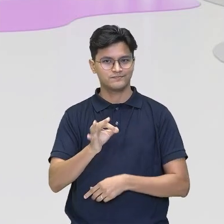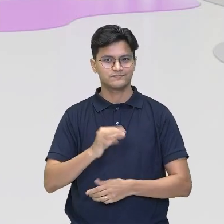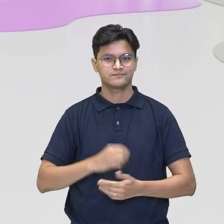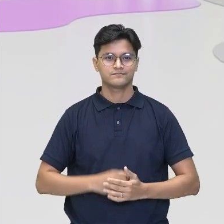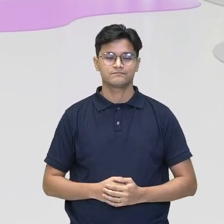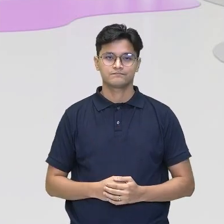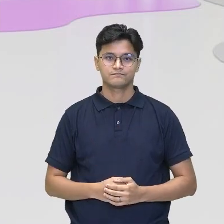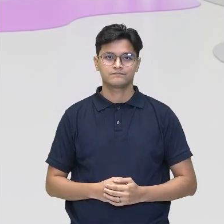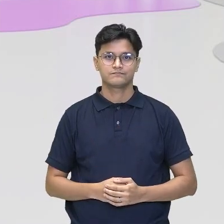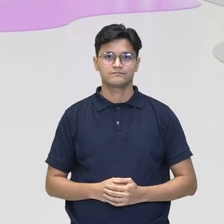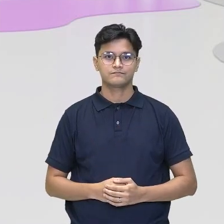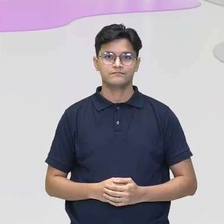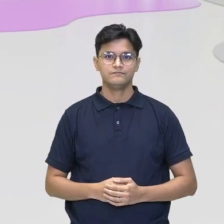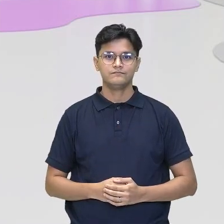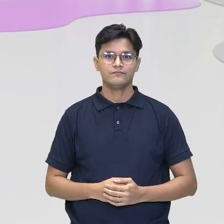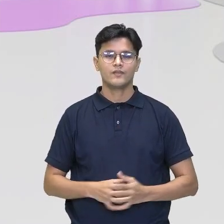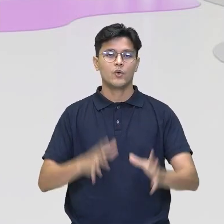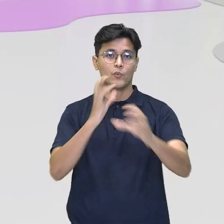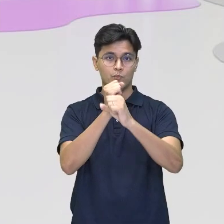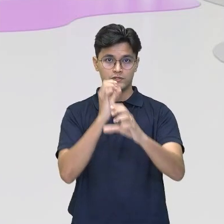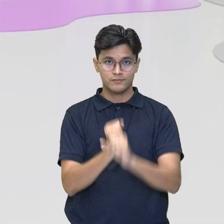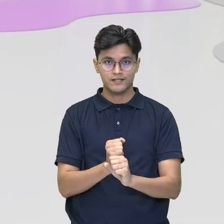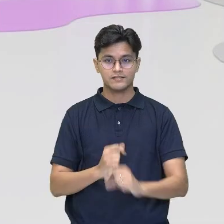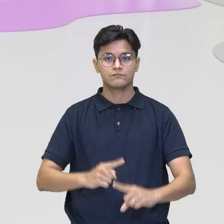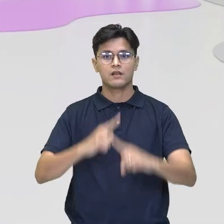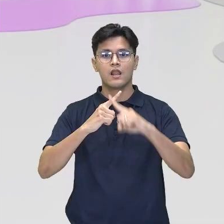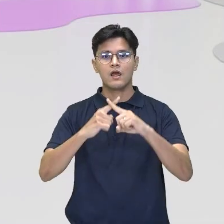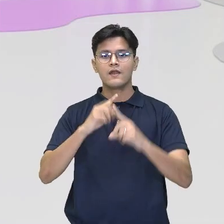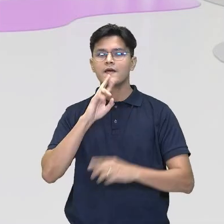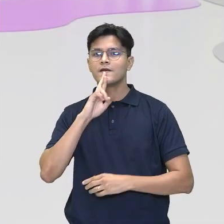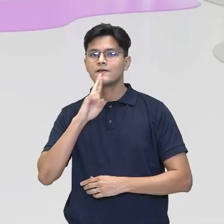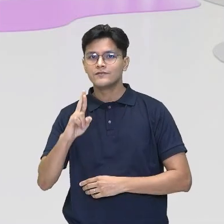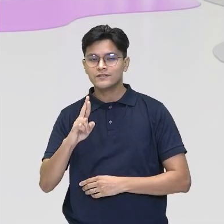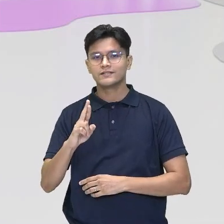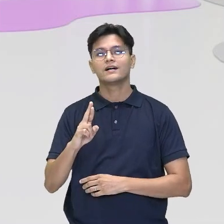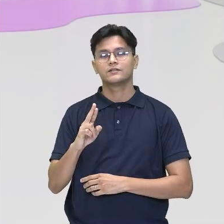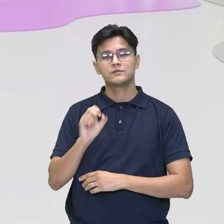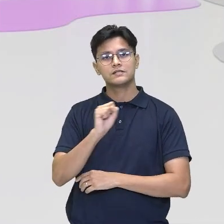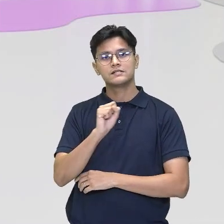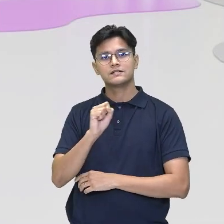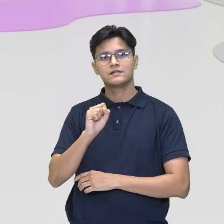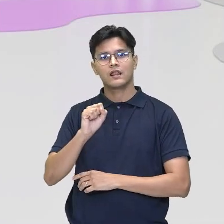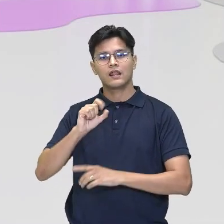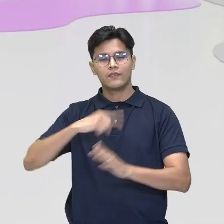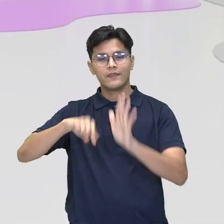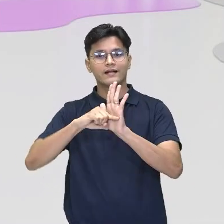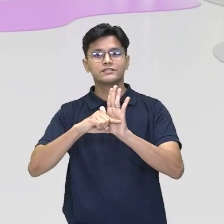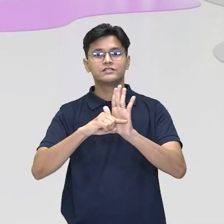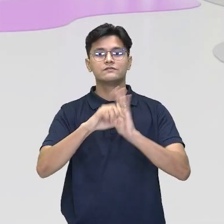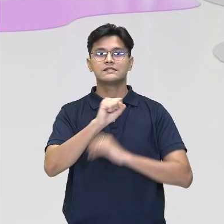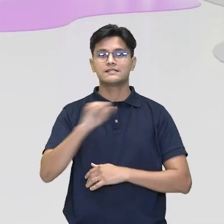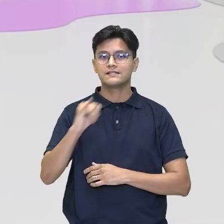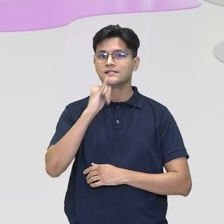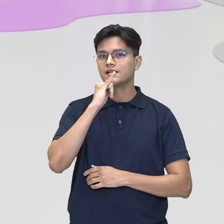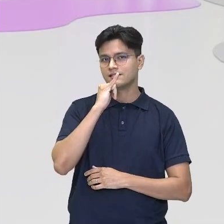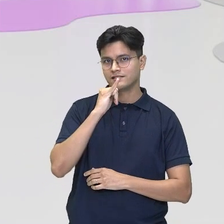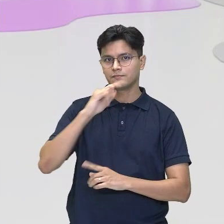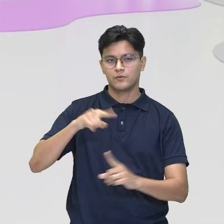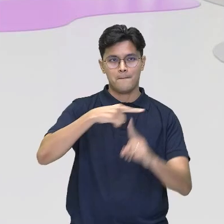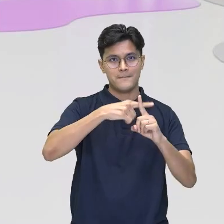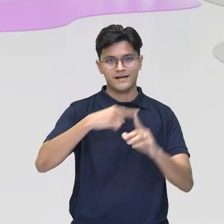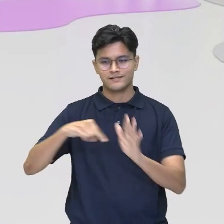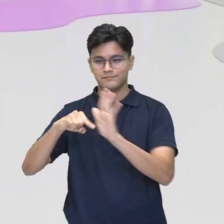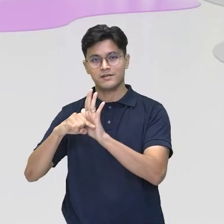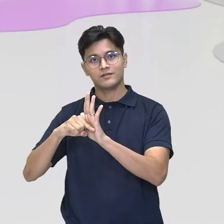O valor da multiplicação só vai ser negativo quando a gente tiver sinais diferentes. Quando a gente multiplicar um número positivo por um